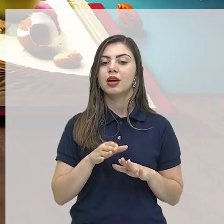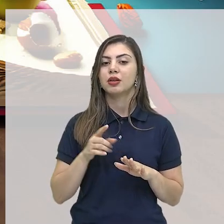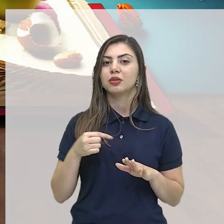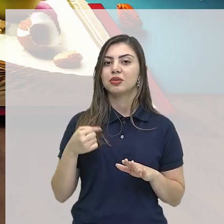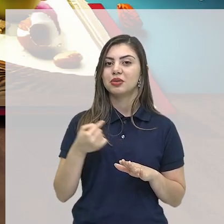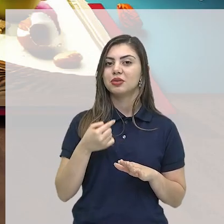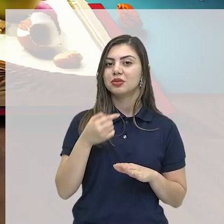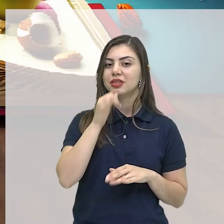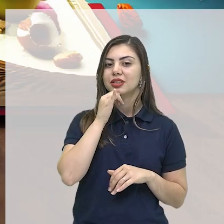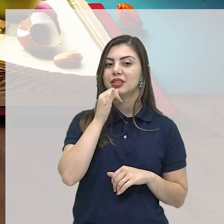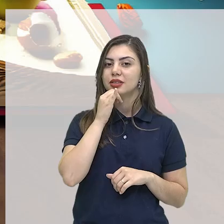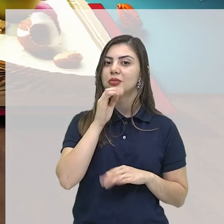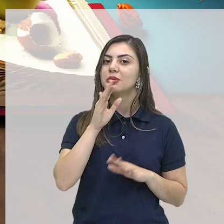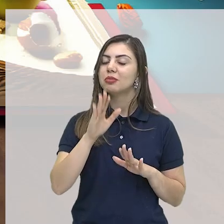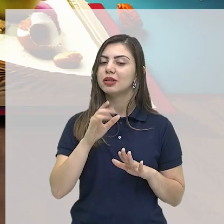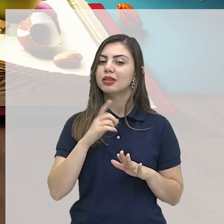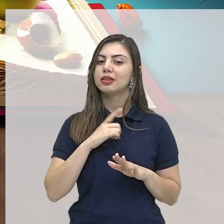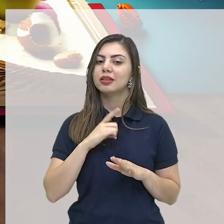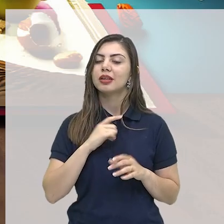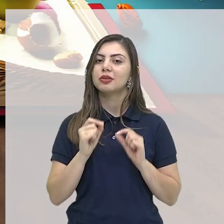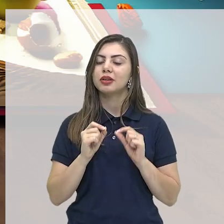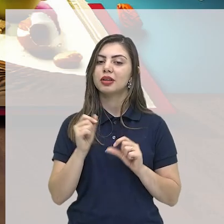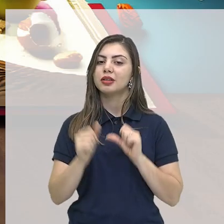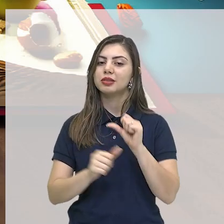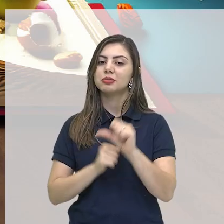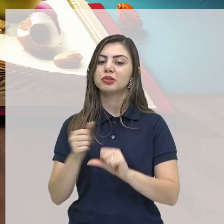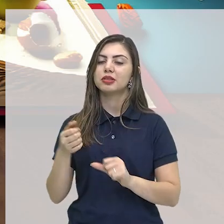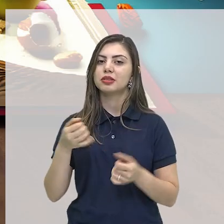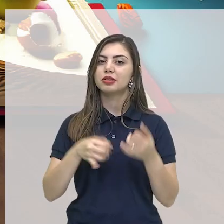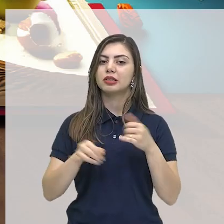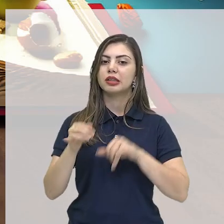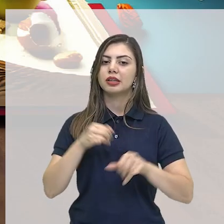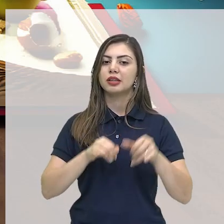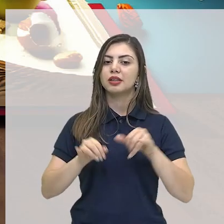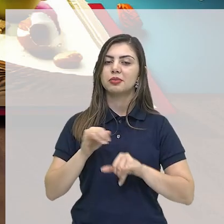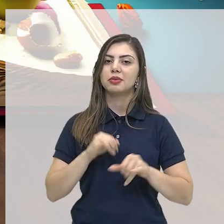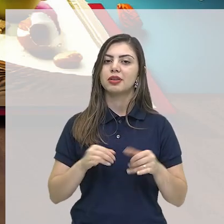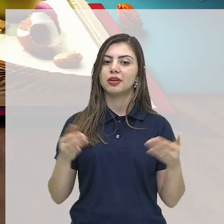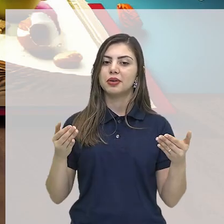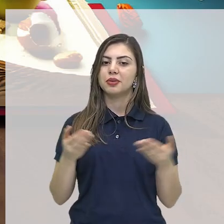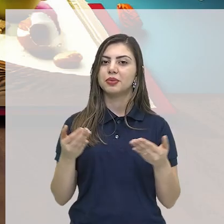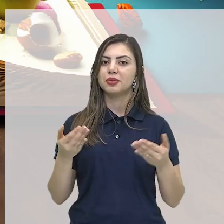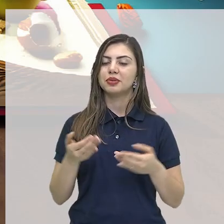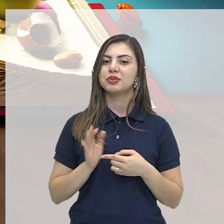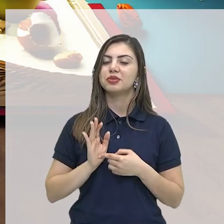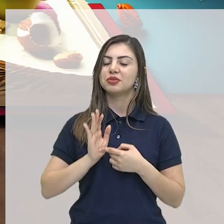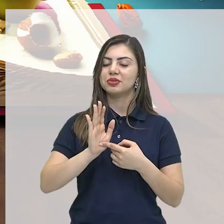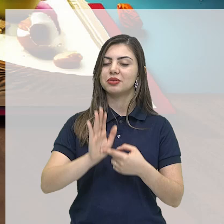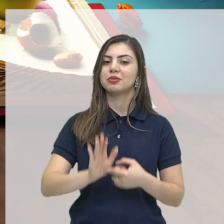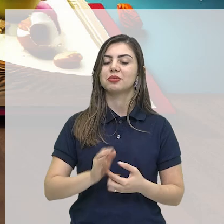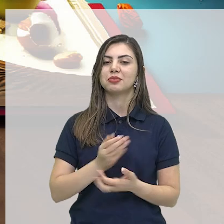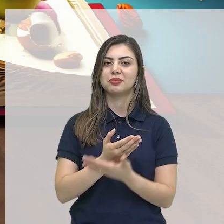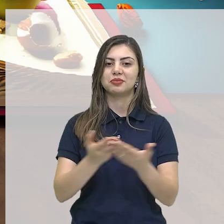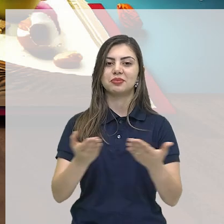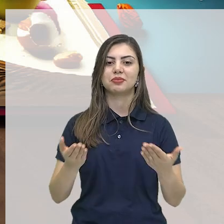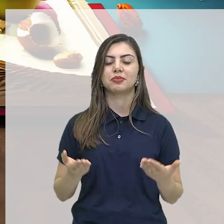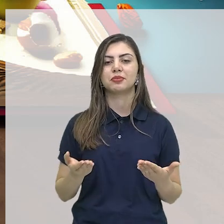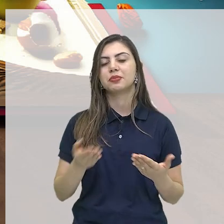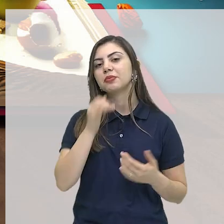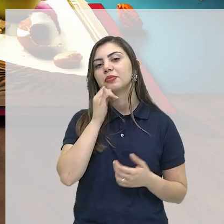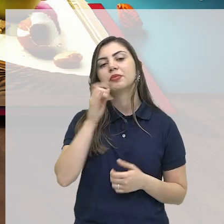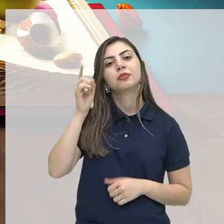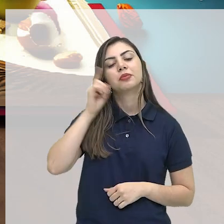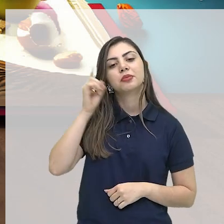professora acabou de falar, nós temos as transformações químicas. Nós vamos dar alguns exemplos dela ainda no cotidiano, quando a gente